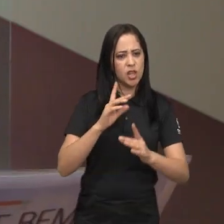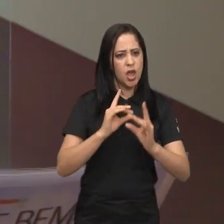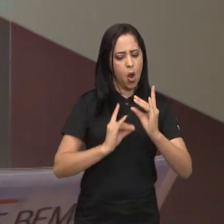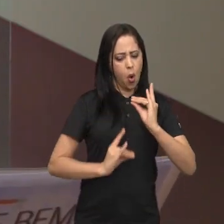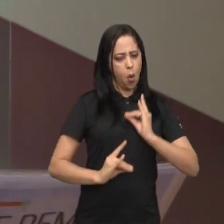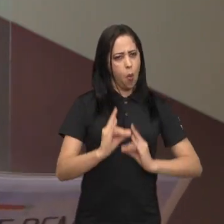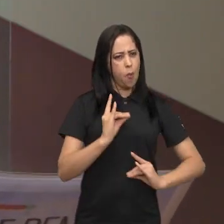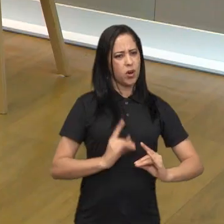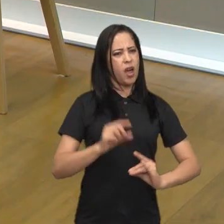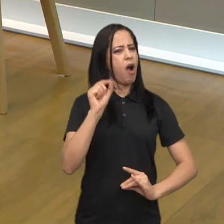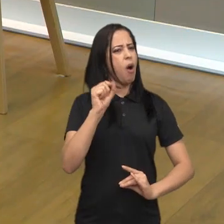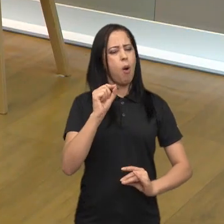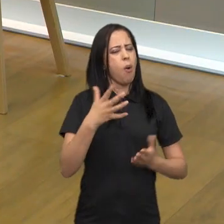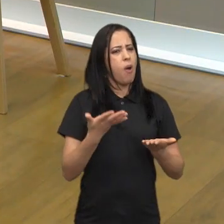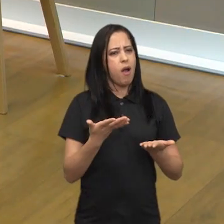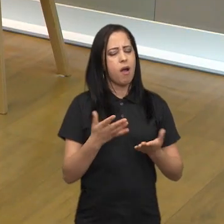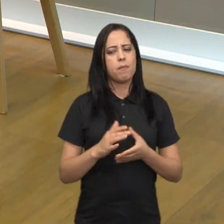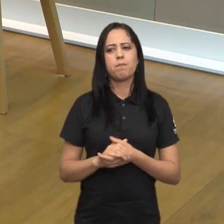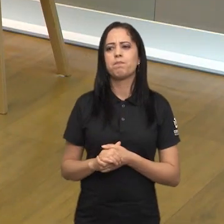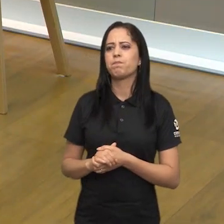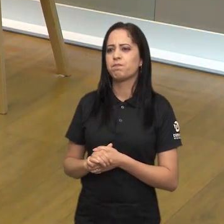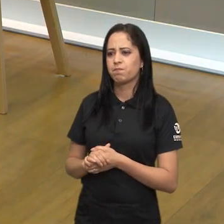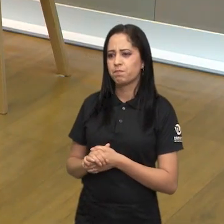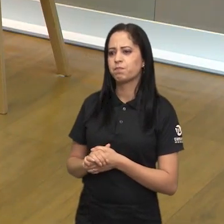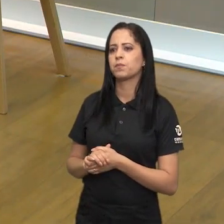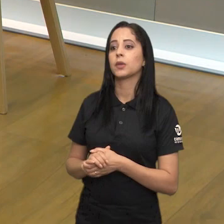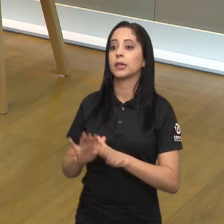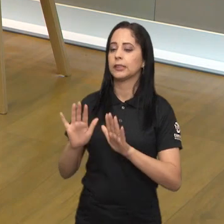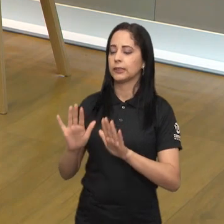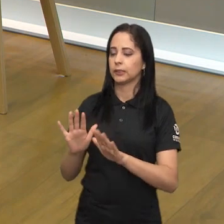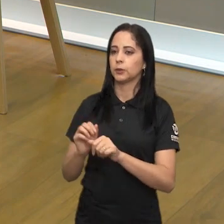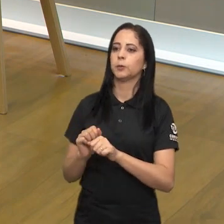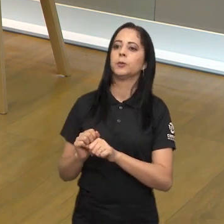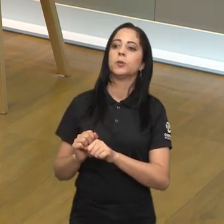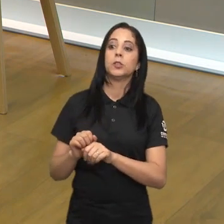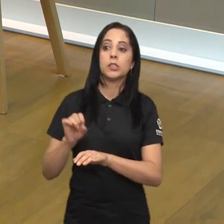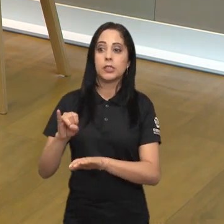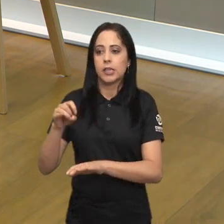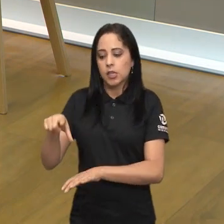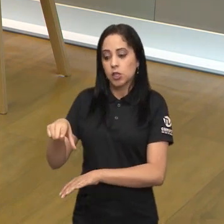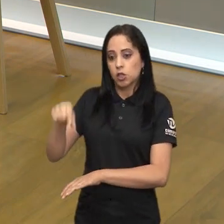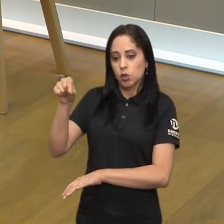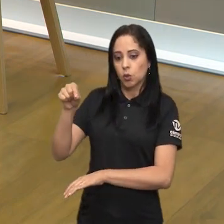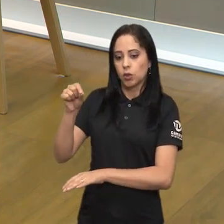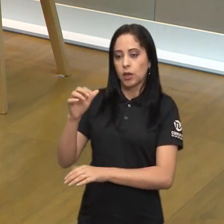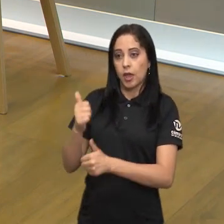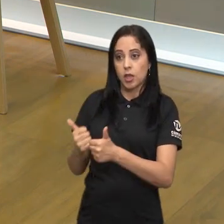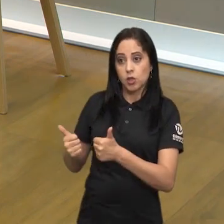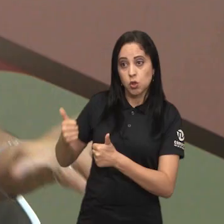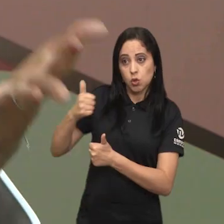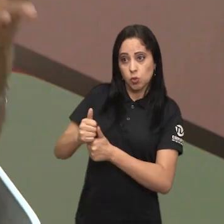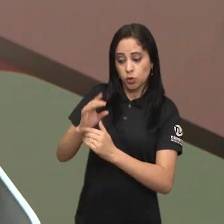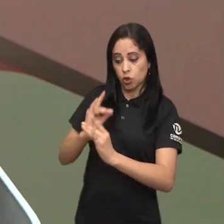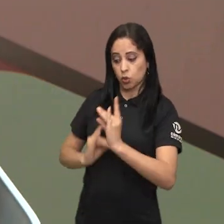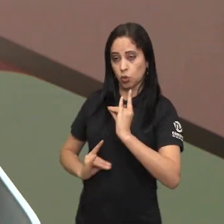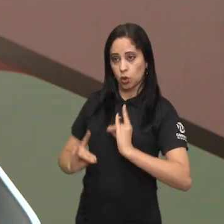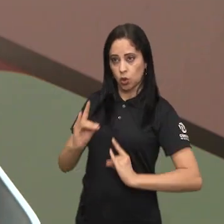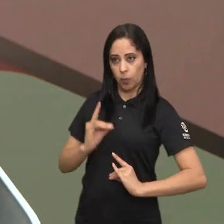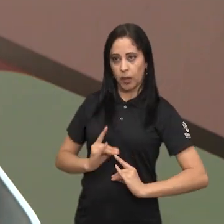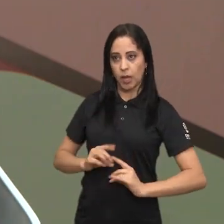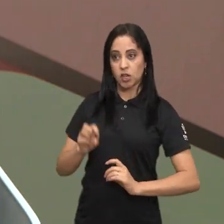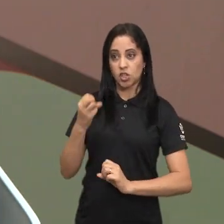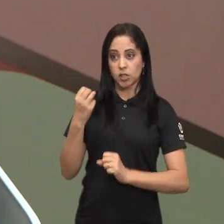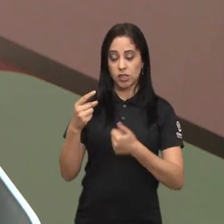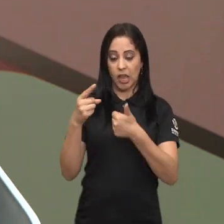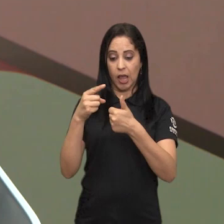implante hormonal? Então, quando a gente opta por fazer a reposição hormonal e melhorar a qualidade de vida dessa mulher, a gente